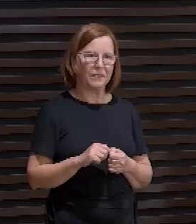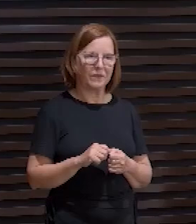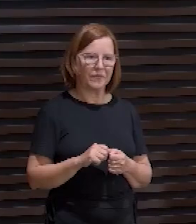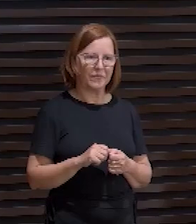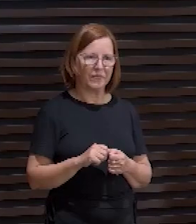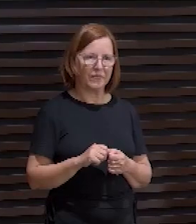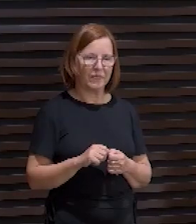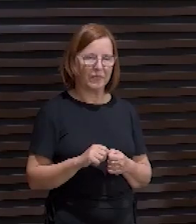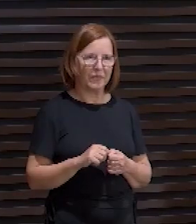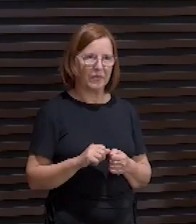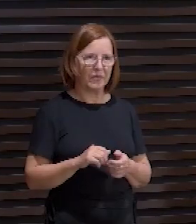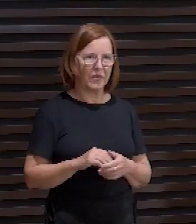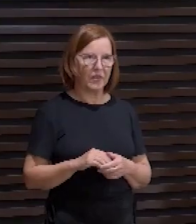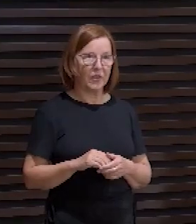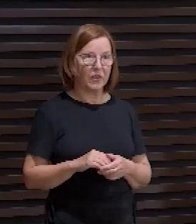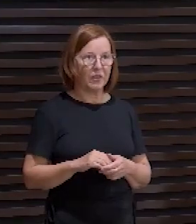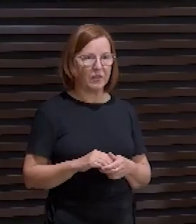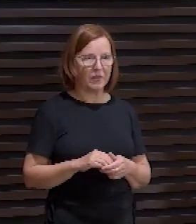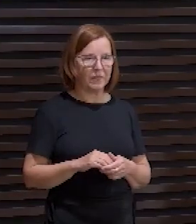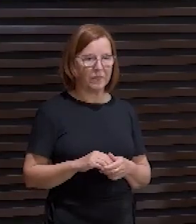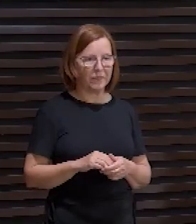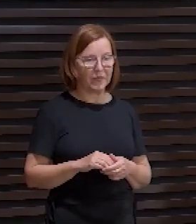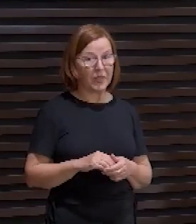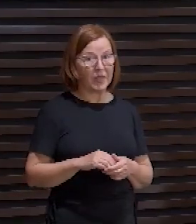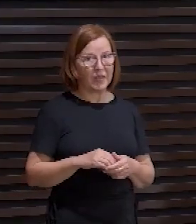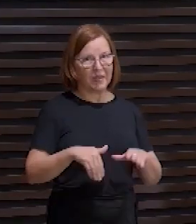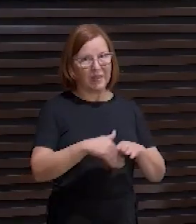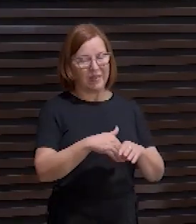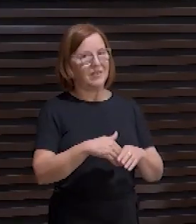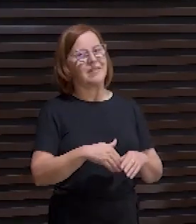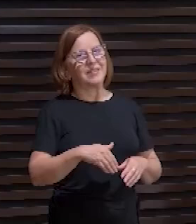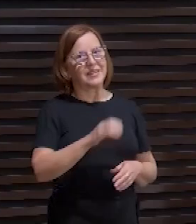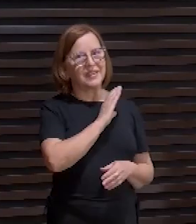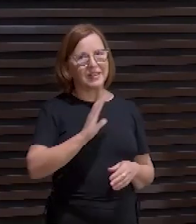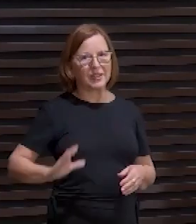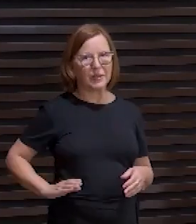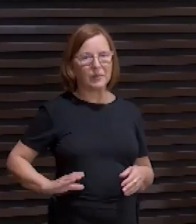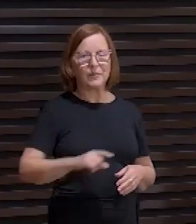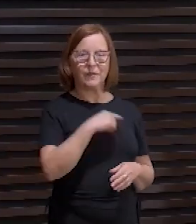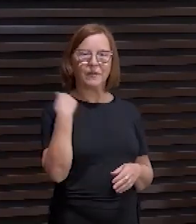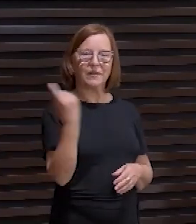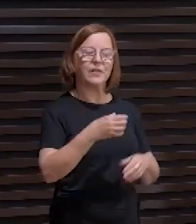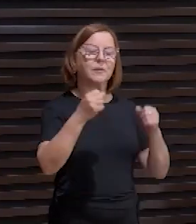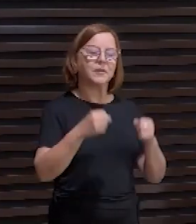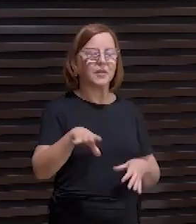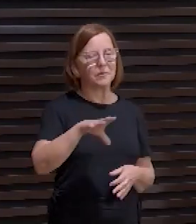nos perdoar. O Senhor escolheu nos amar, enquanto éramos pecadores.